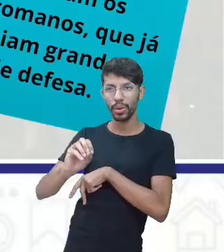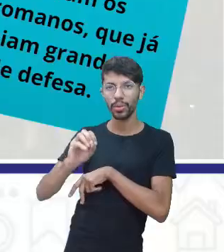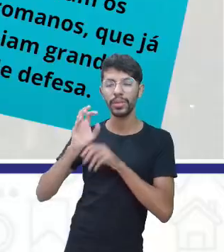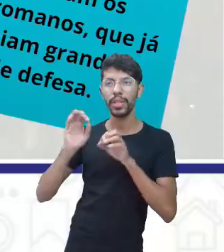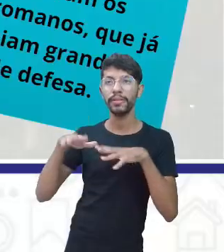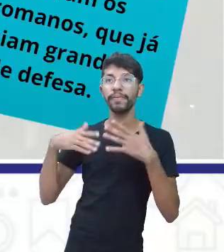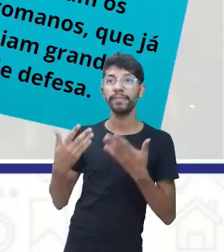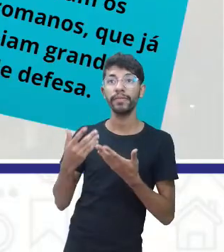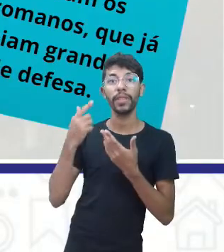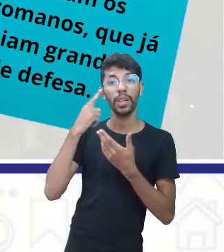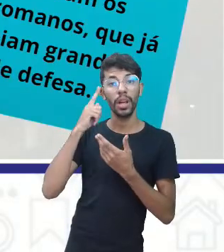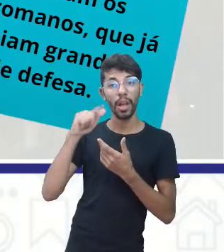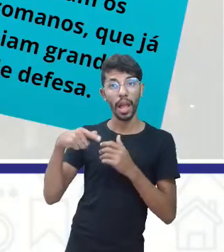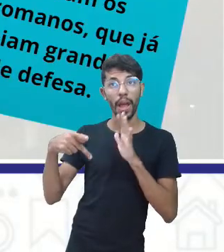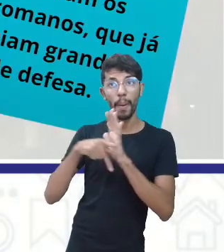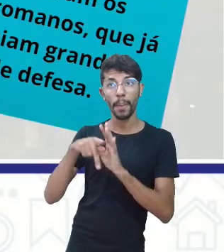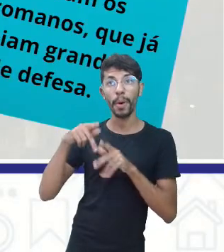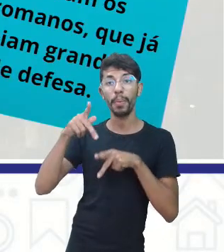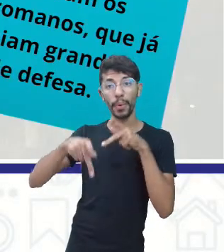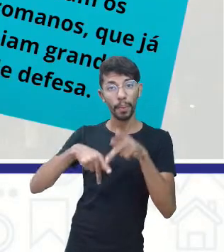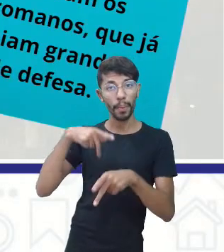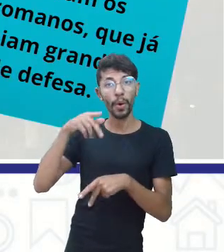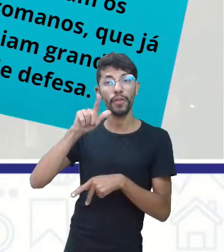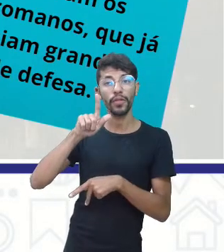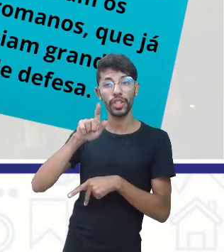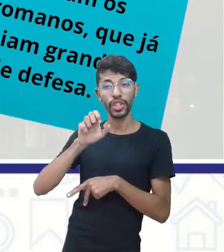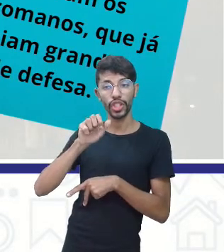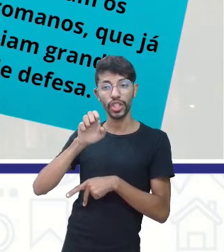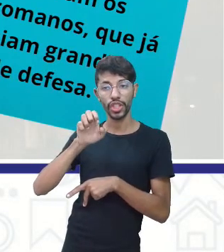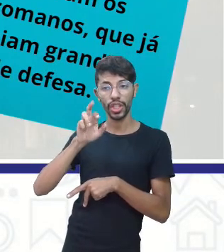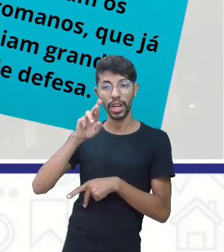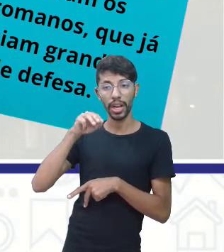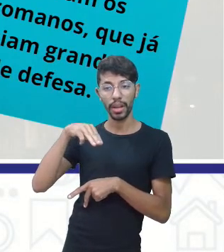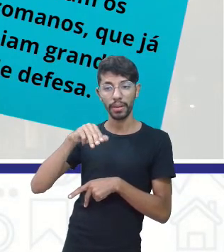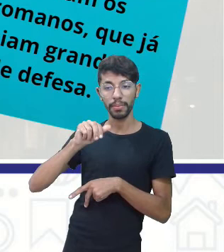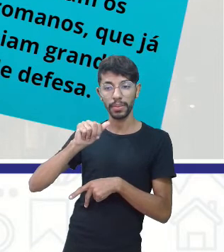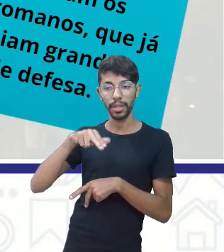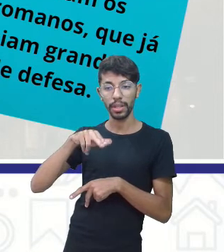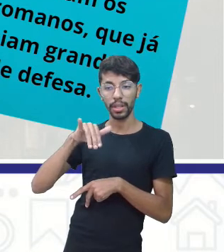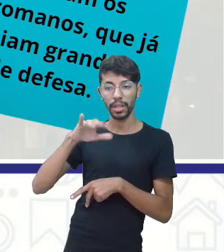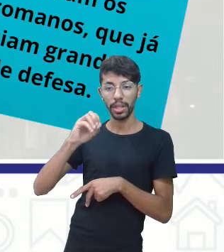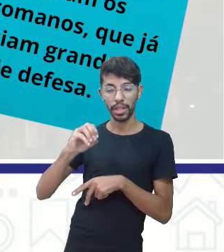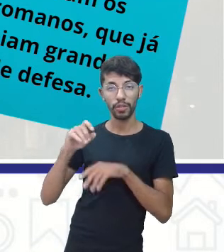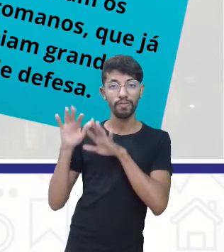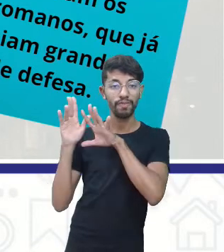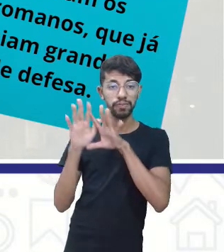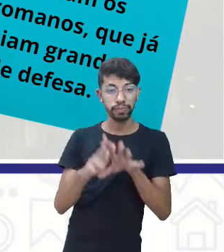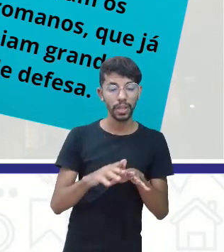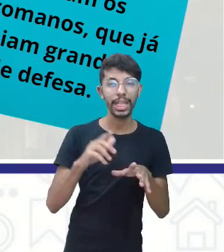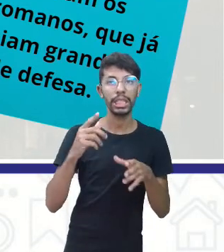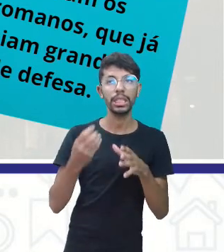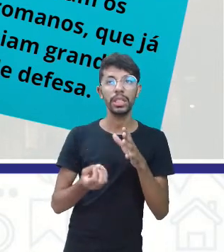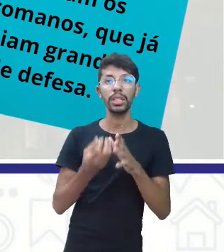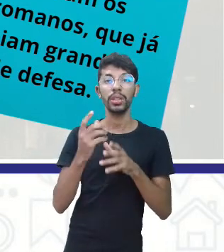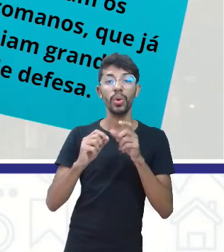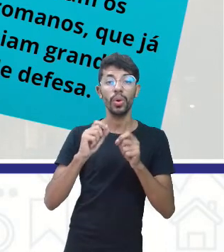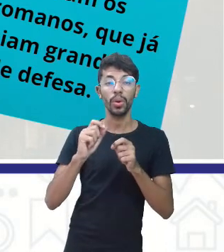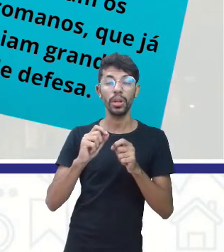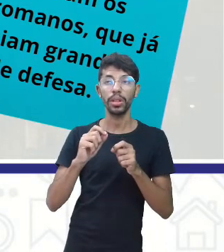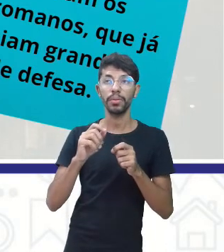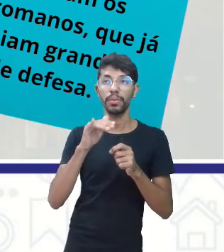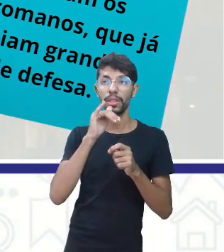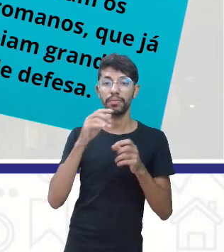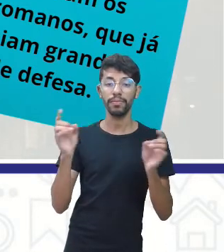Romano nesse período do fim da expansão territorial, da crise política, né, da confusão militar. Porque também,